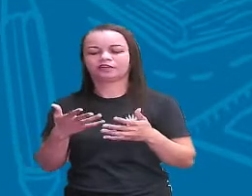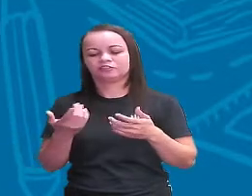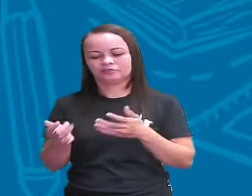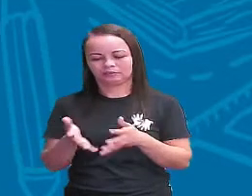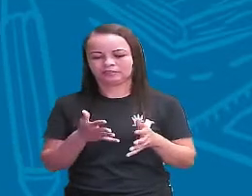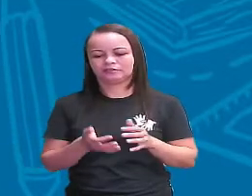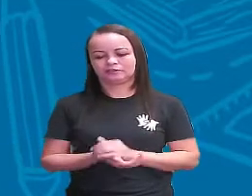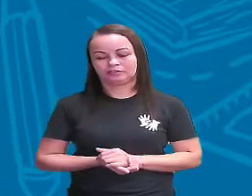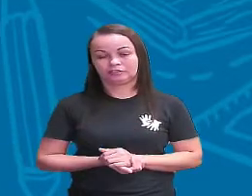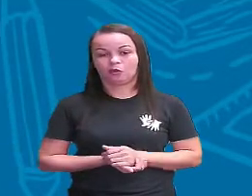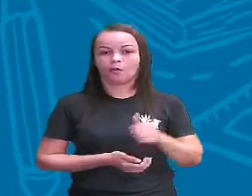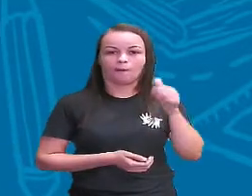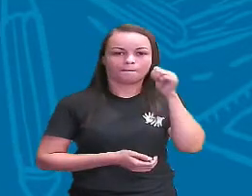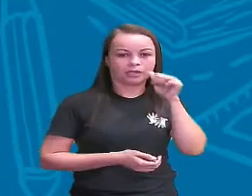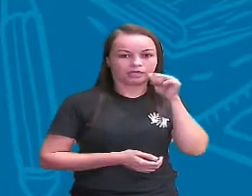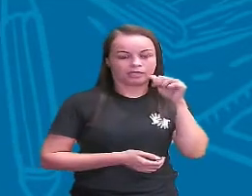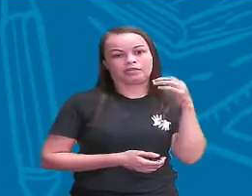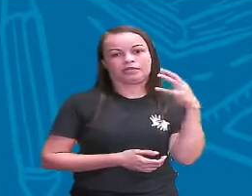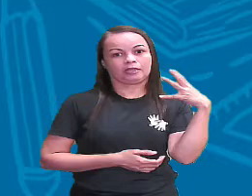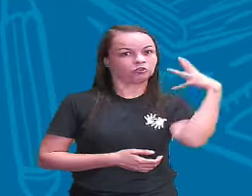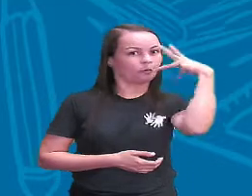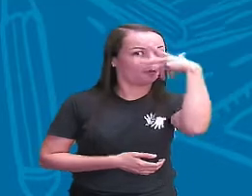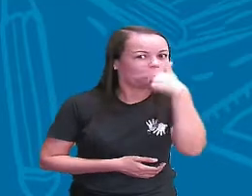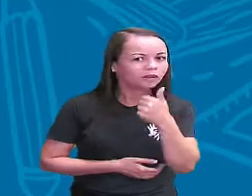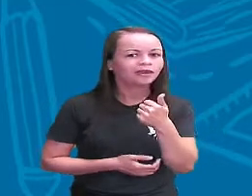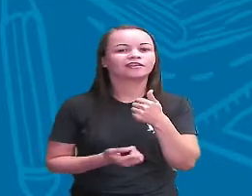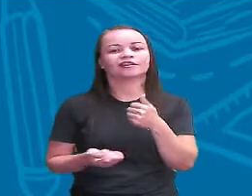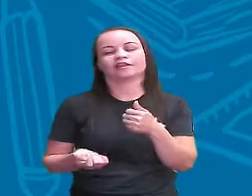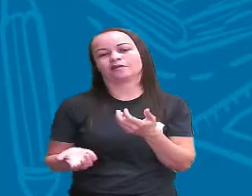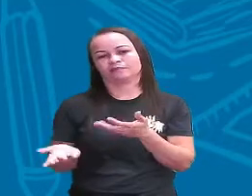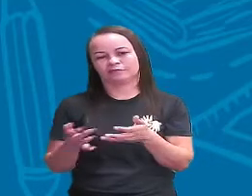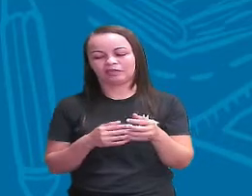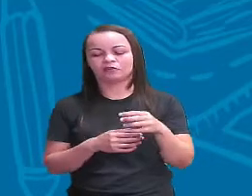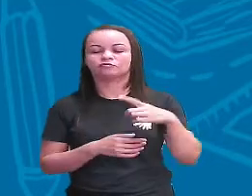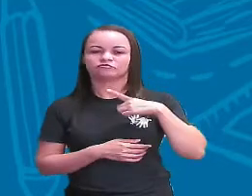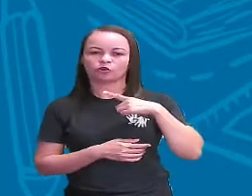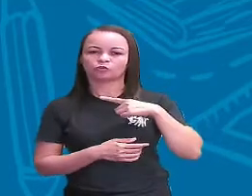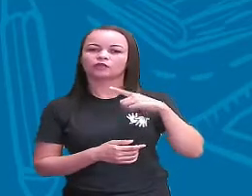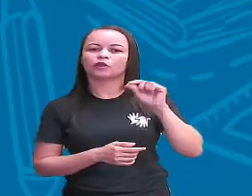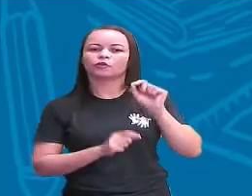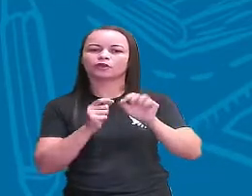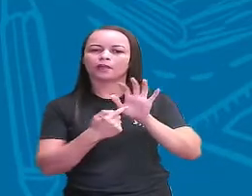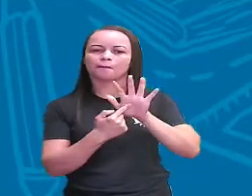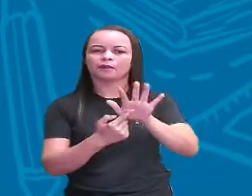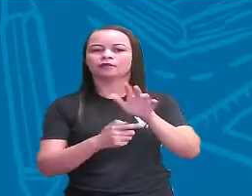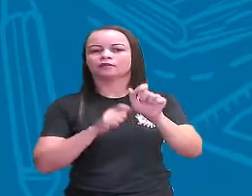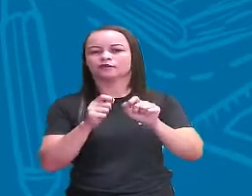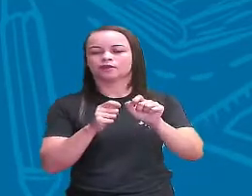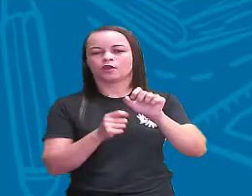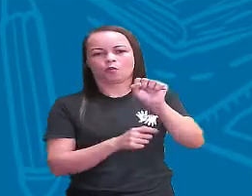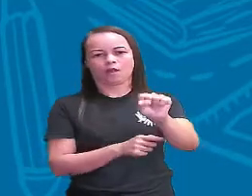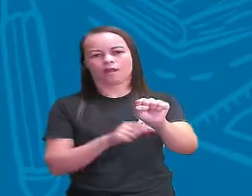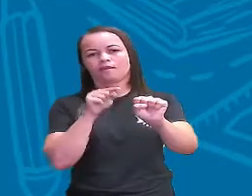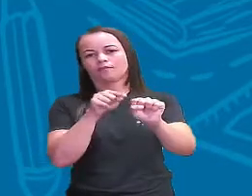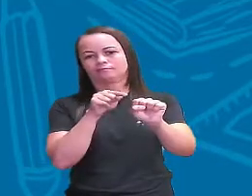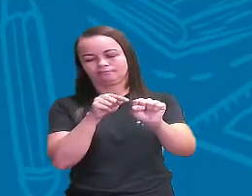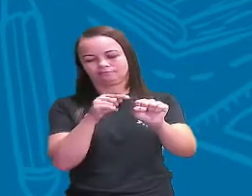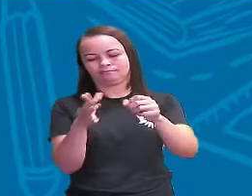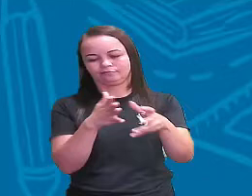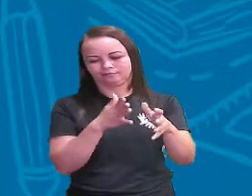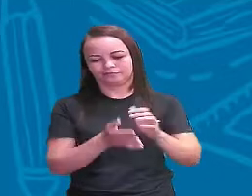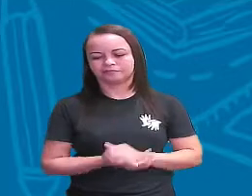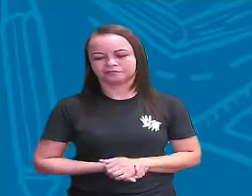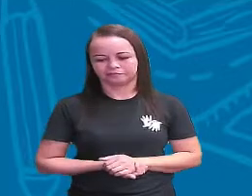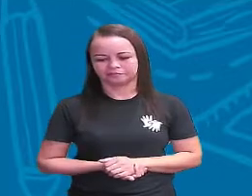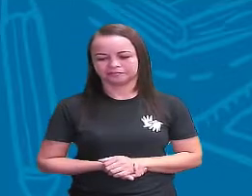moças bonitas. Então, o S vai estar presente aí quando for colocar no plural. Se o substantivo está no plural, o